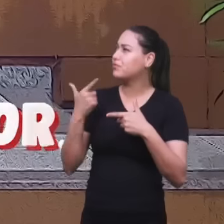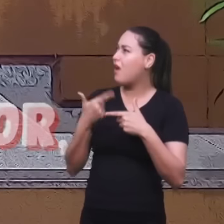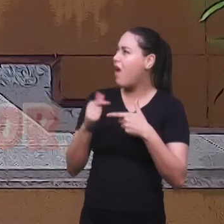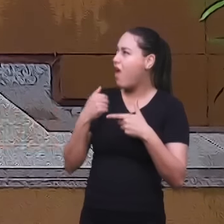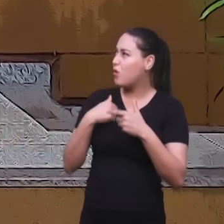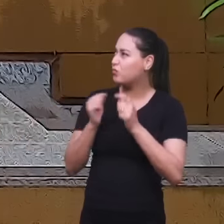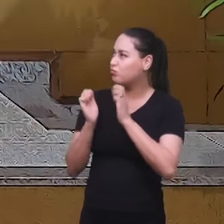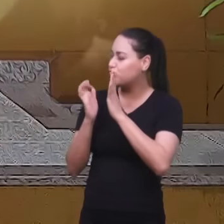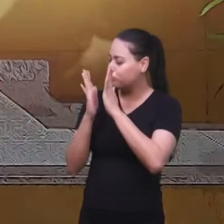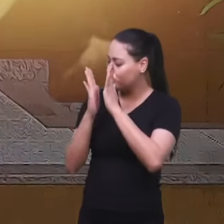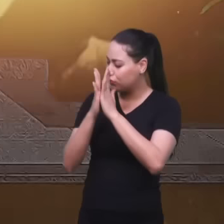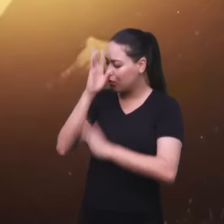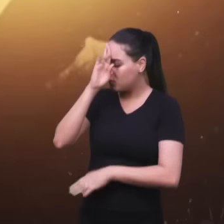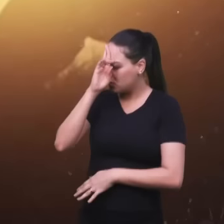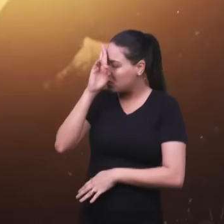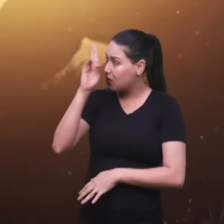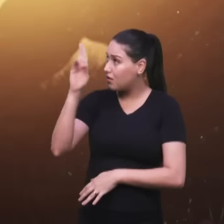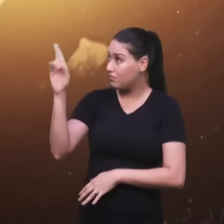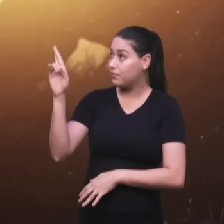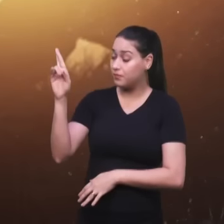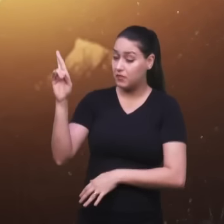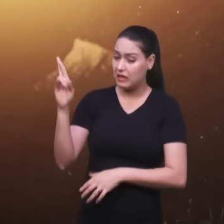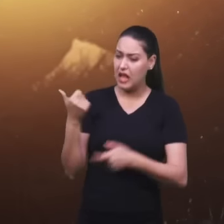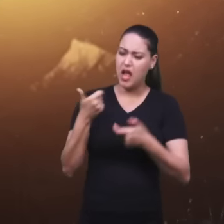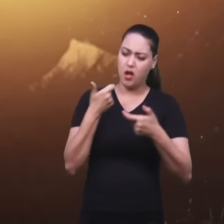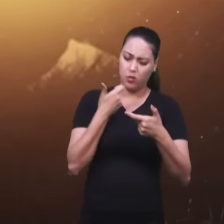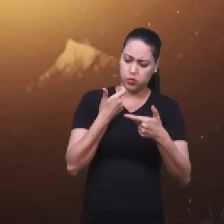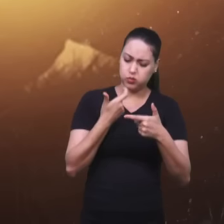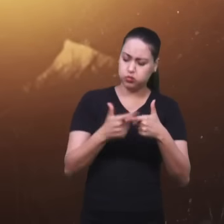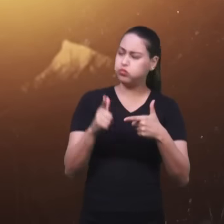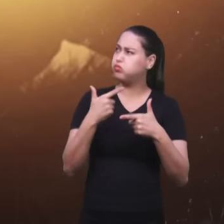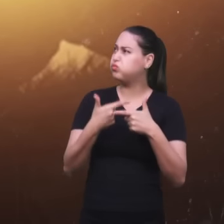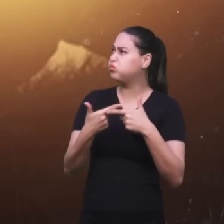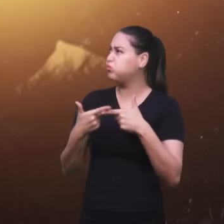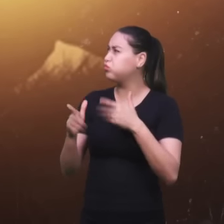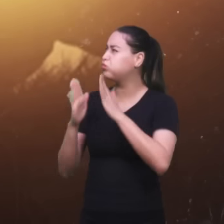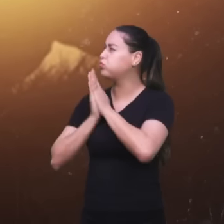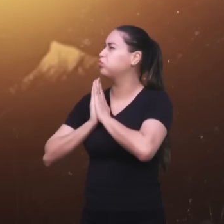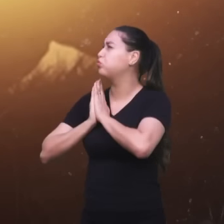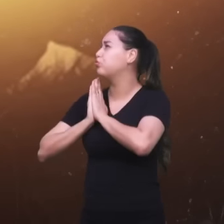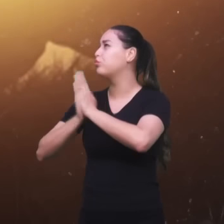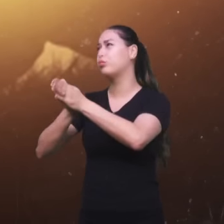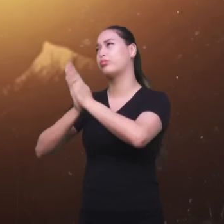Na batalha Eu suplico o Seu favor